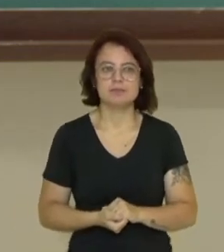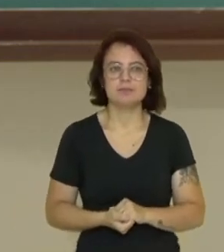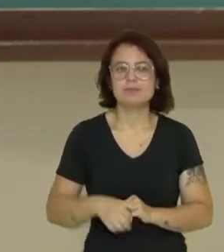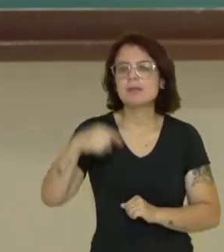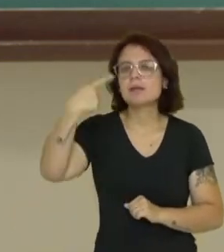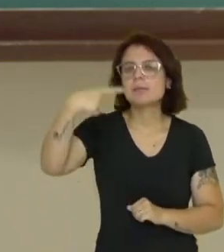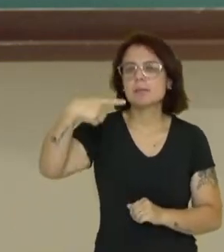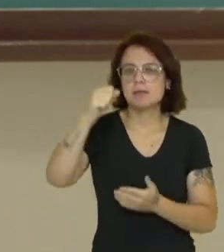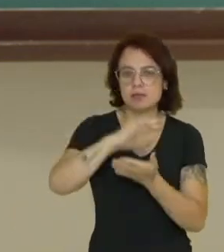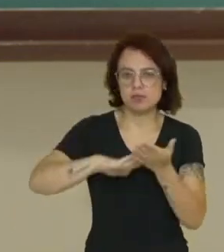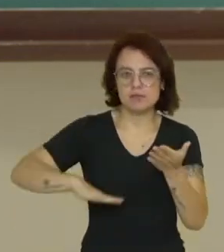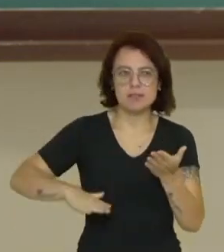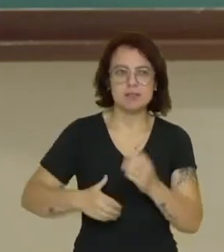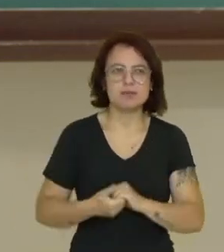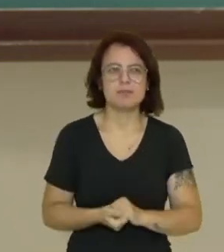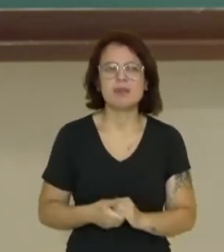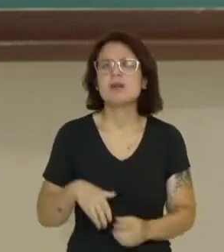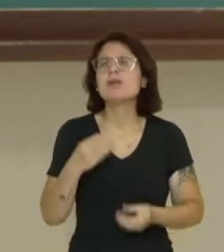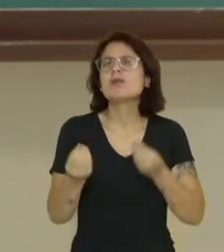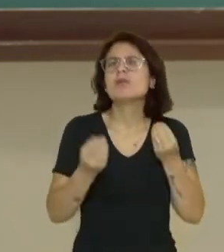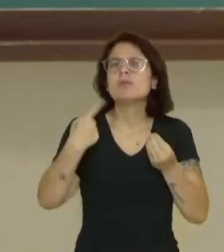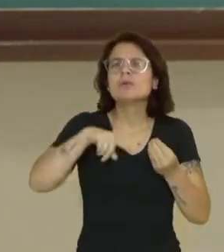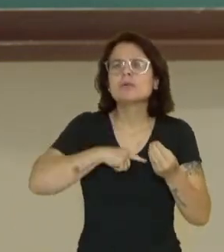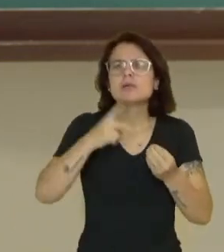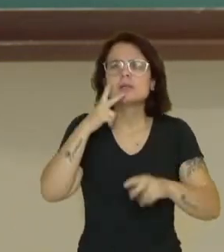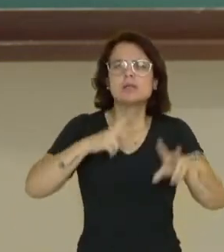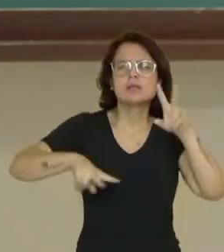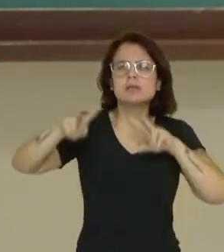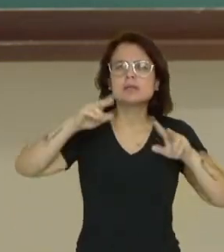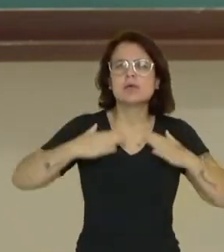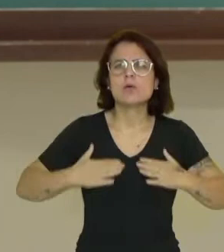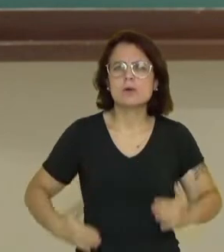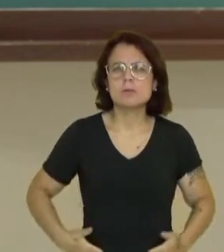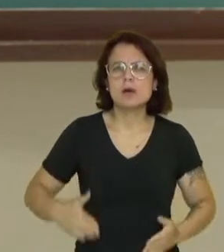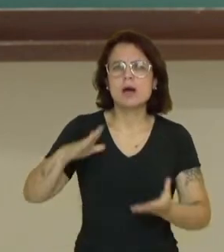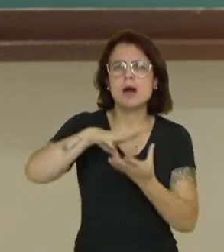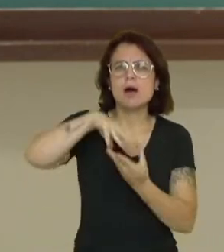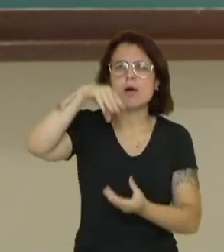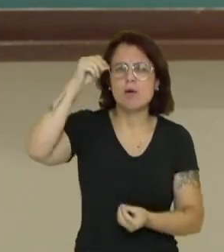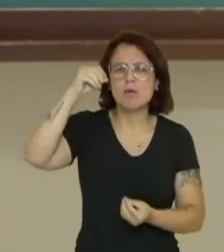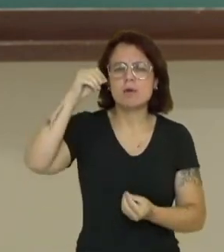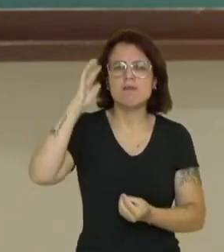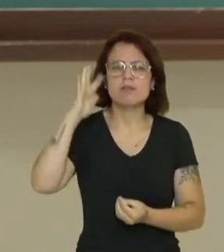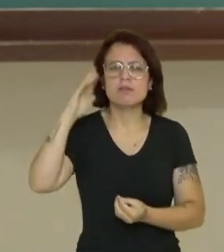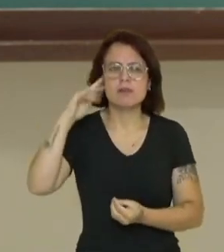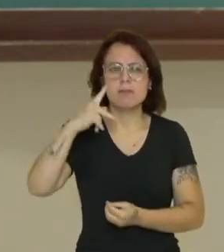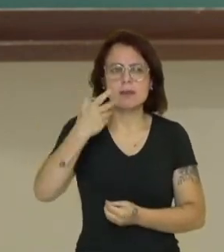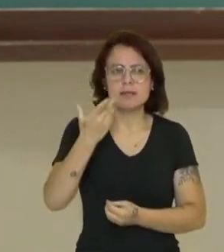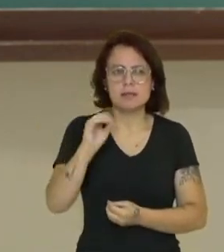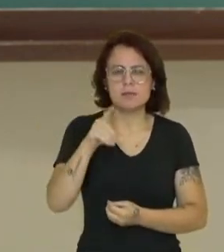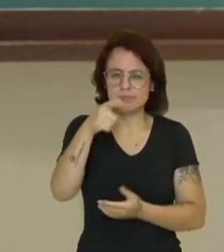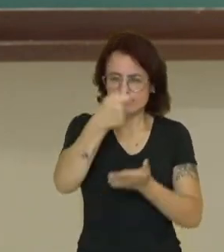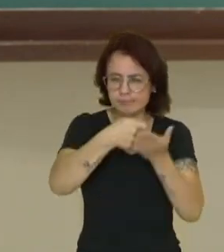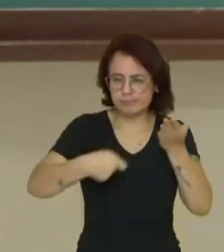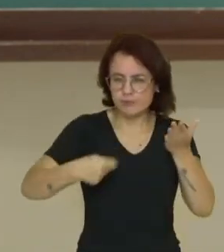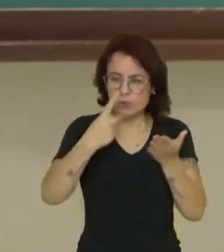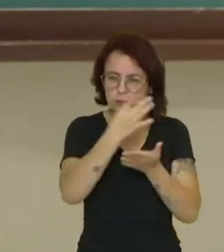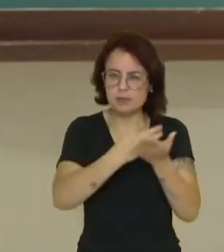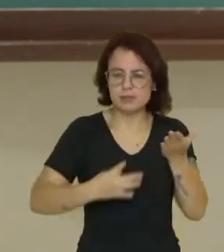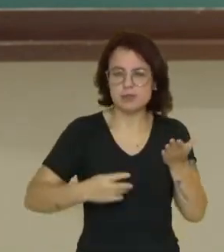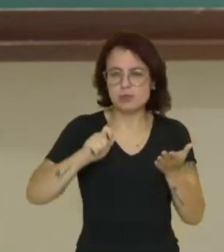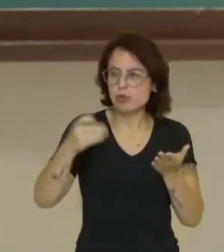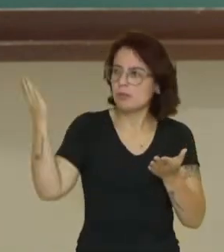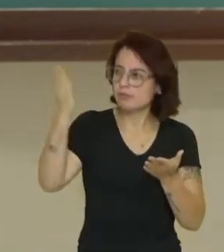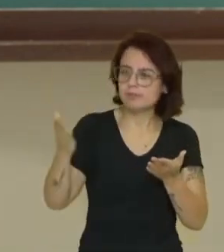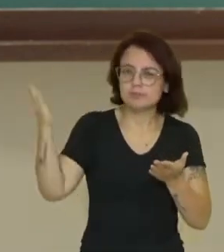Vamos para uma atividade. Como podemos analisar a questão corpo e alma na filosofia de Platão? Faça um pequeno texto sobre esse